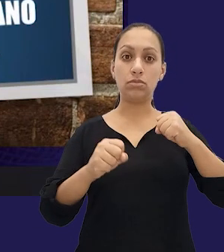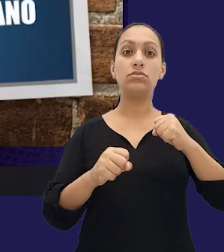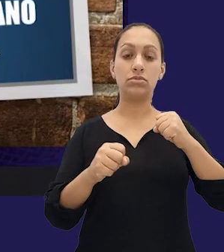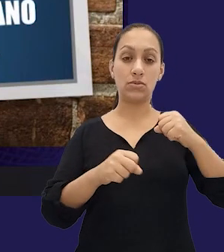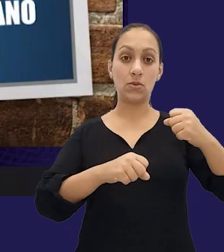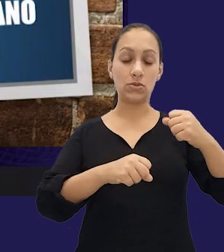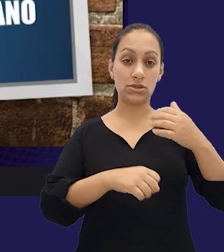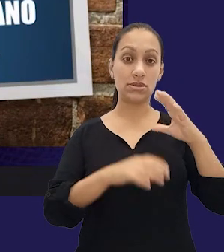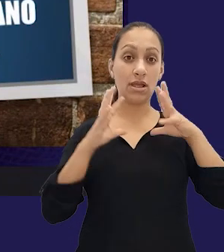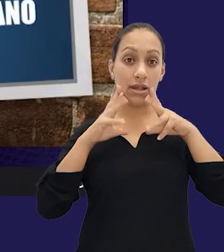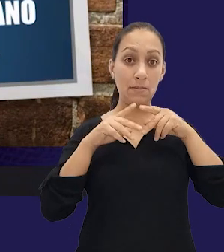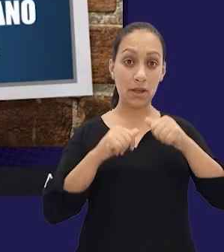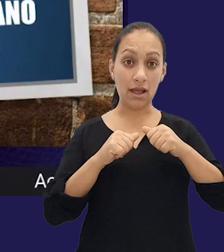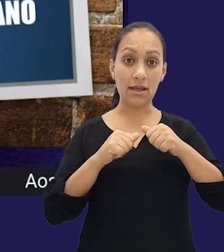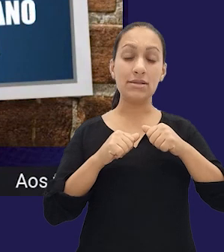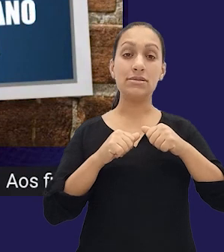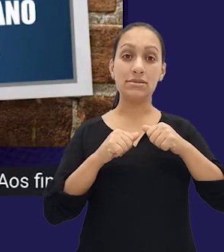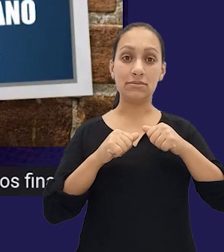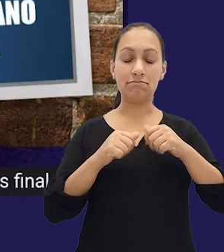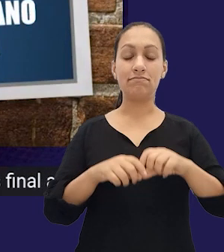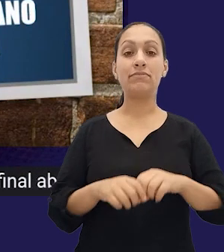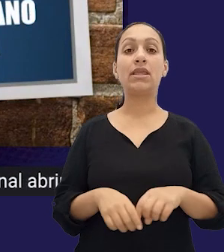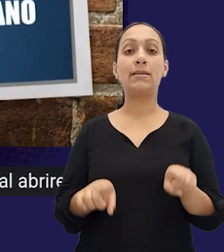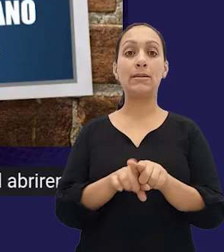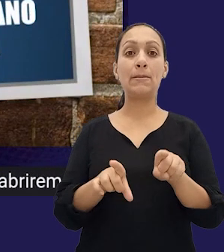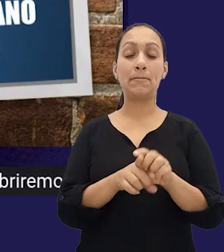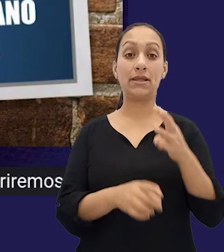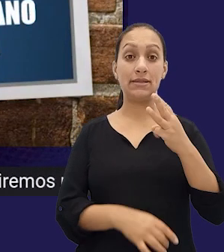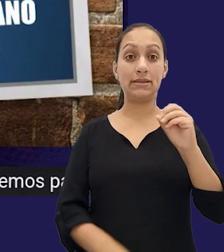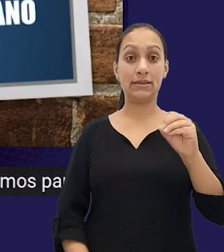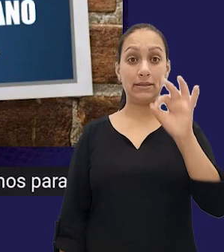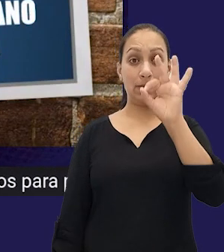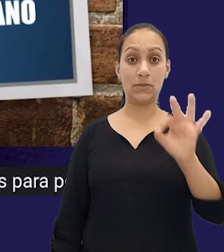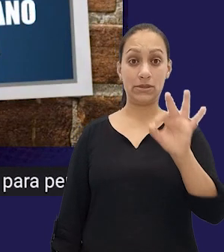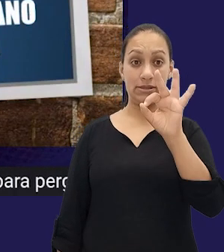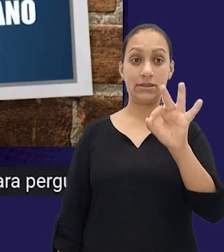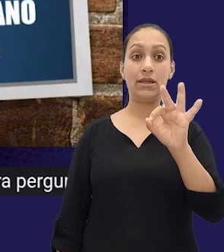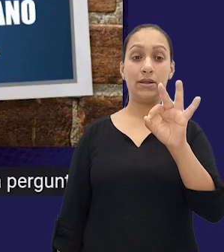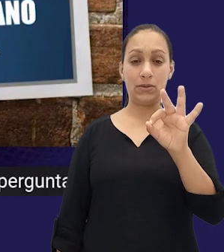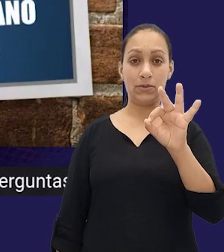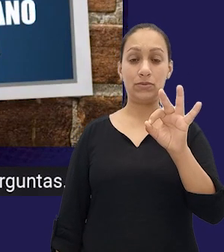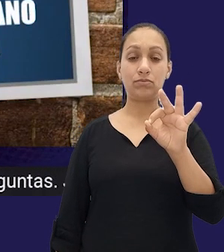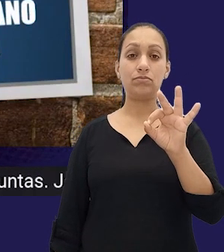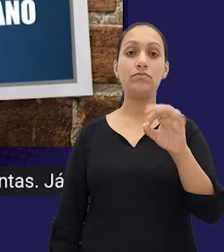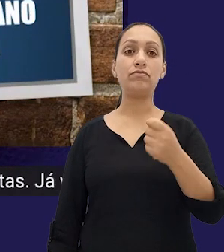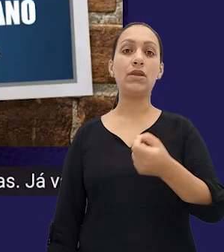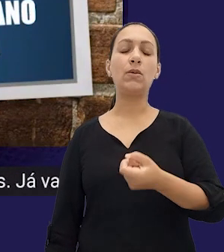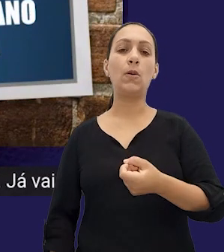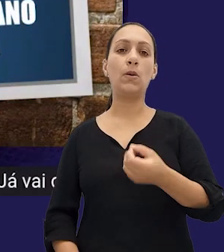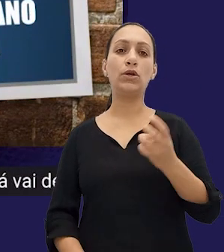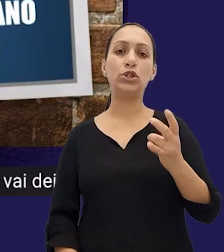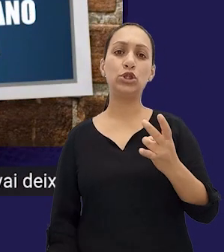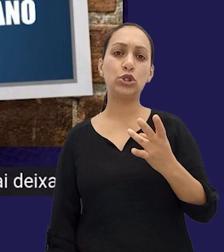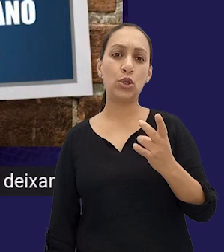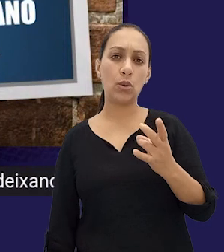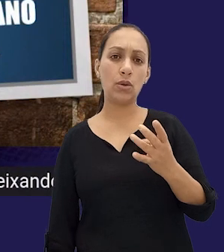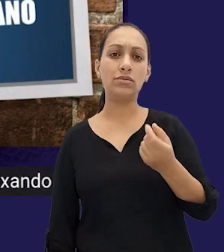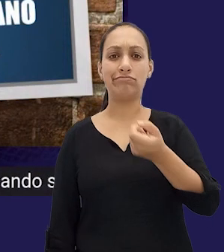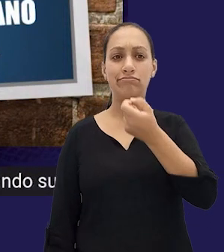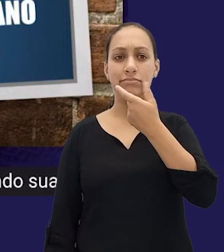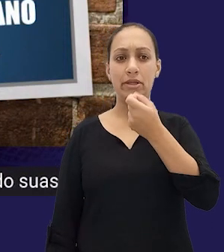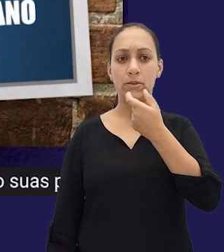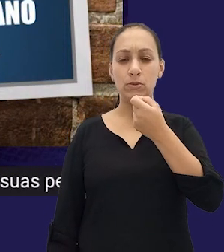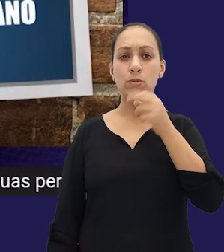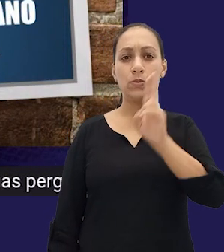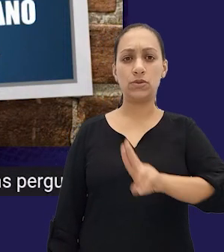de crescimento, e os outros 30%, aí sim, seriam drogas, né, que são